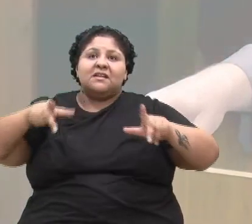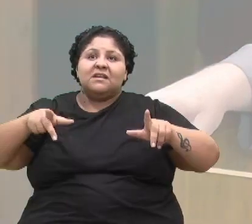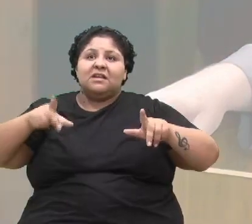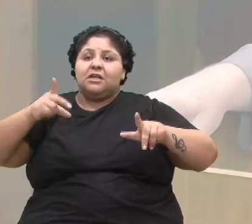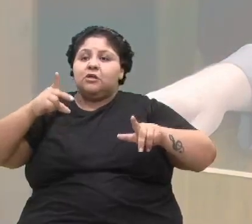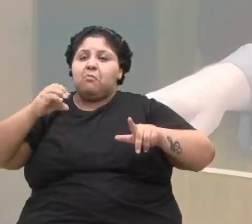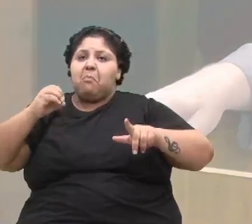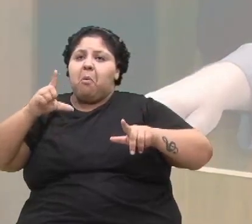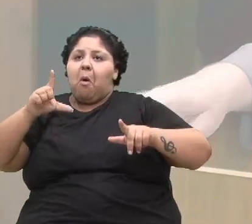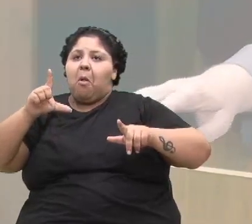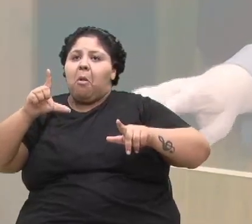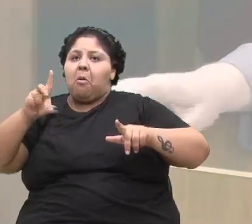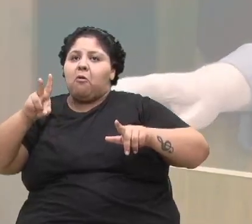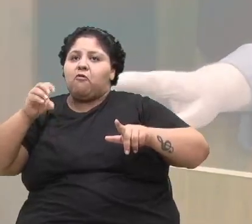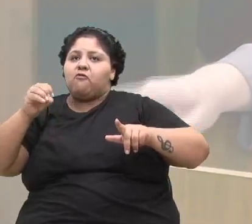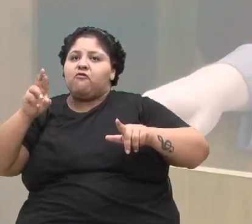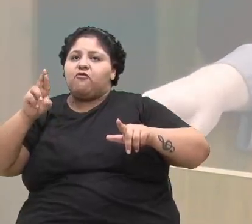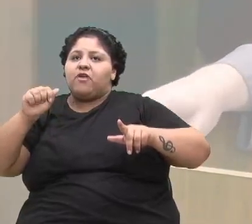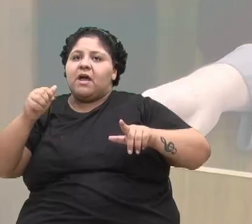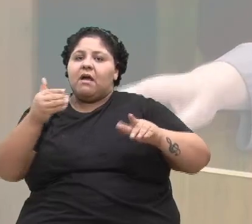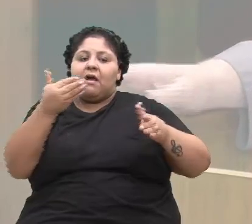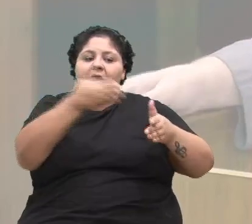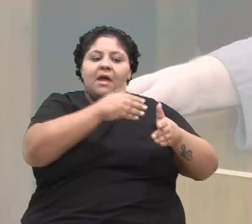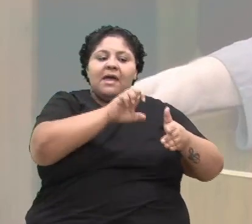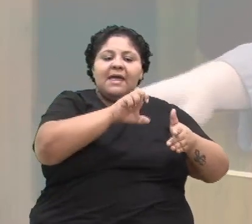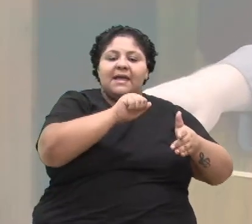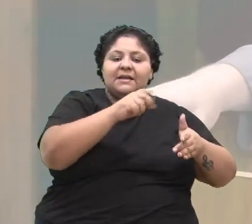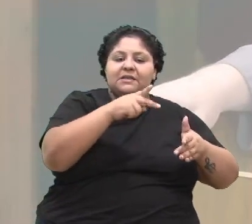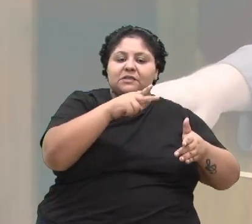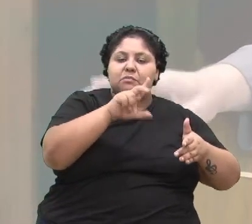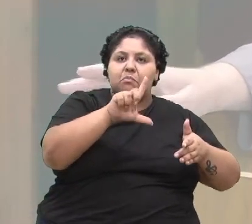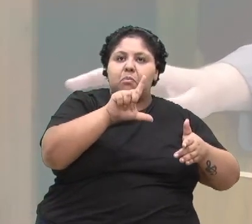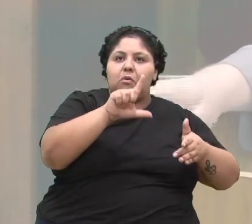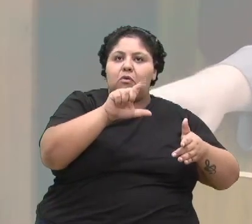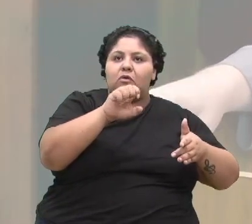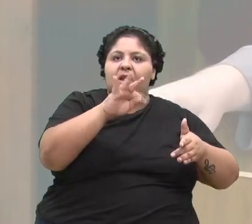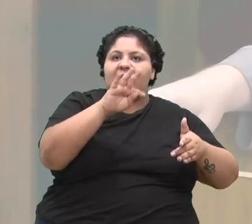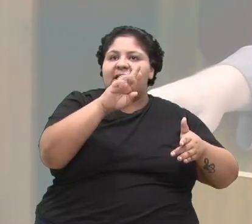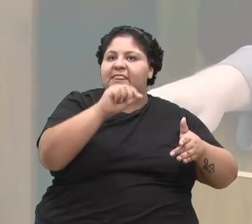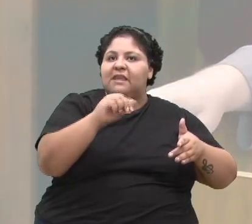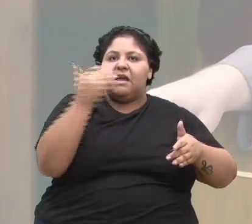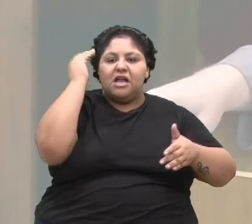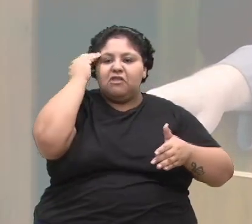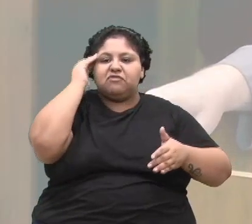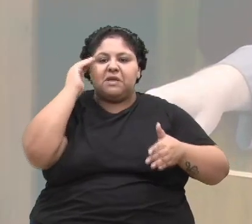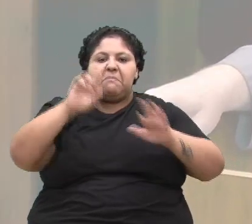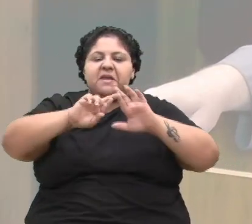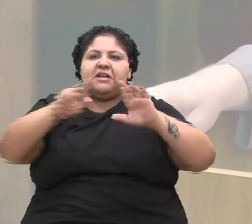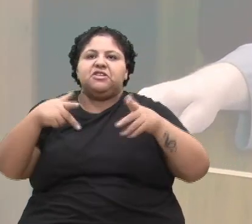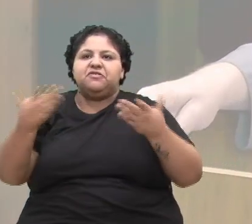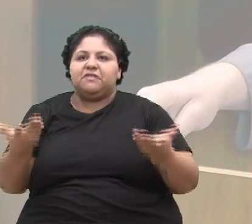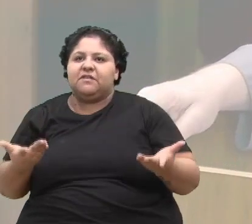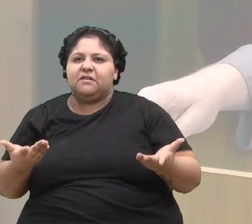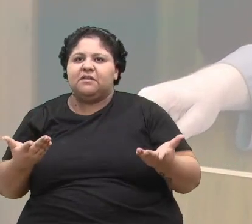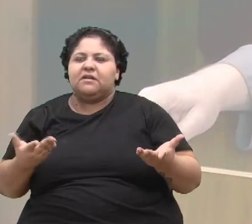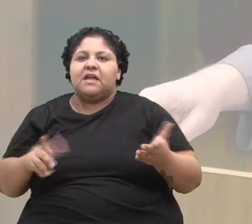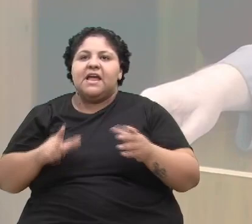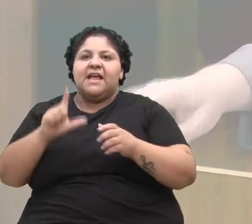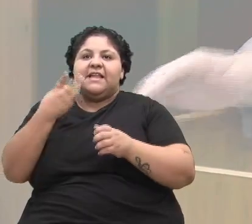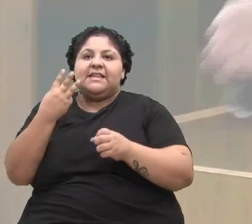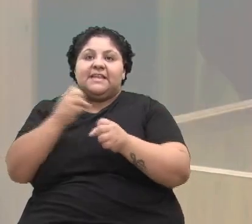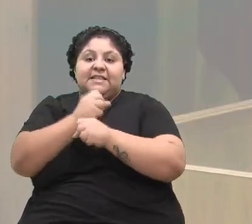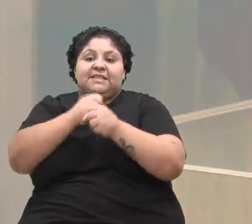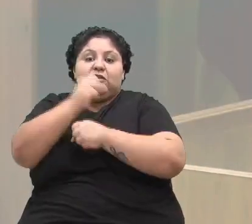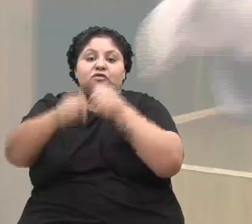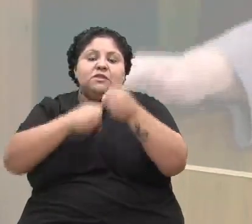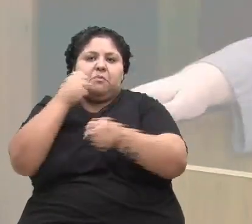espoleta. Era um horror. Uma calibre 12, revólver, não sabia nada. 3 anos me tornei um dos melhores vendedores da Casa das